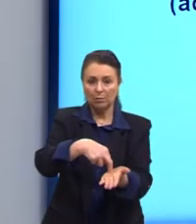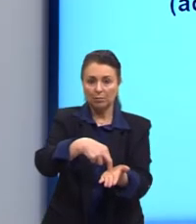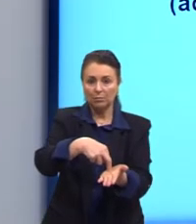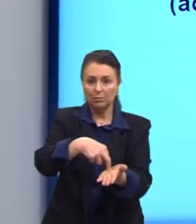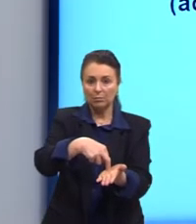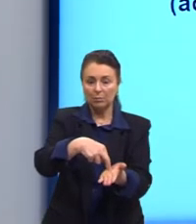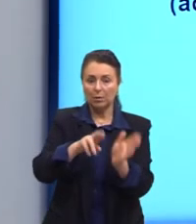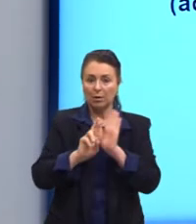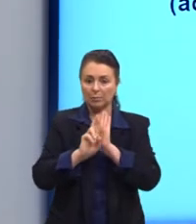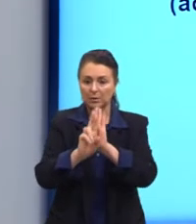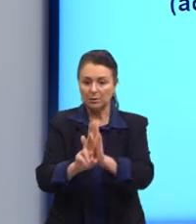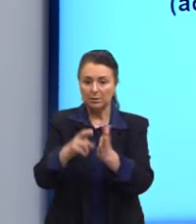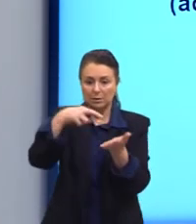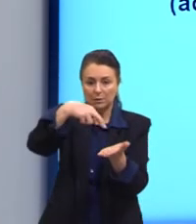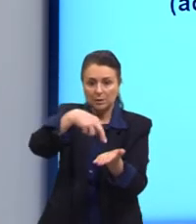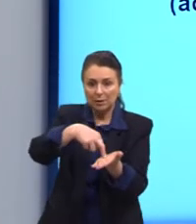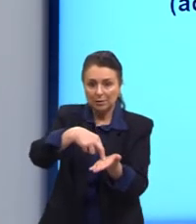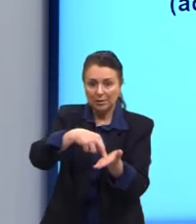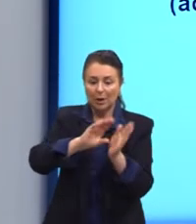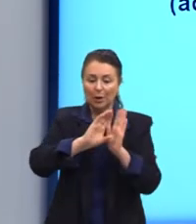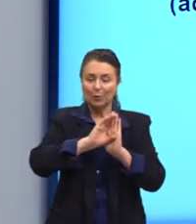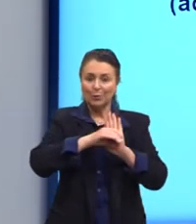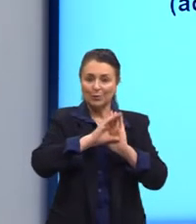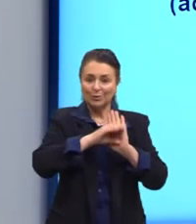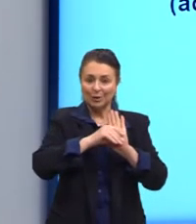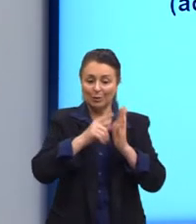faz o trabalho de conceituar